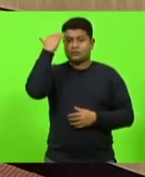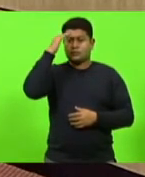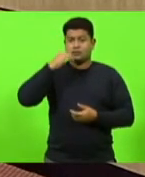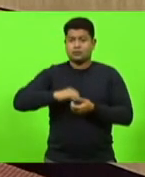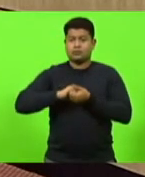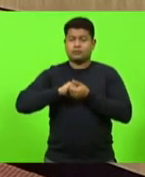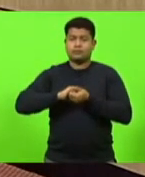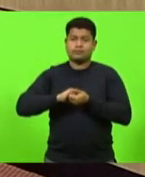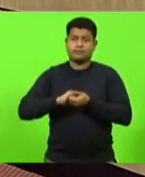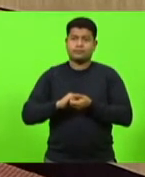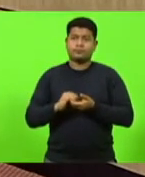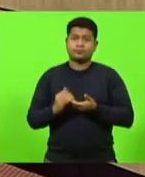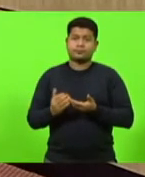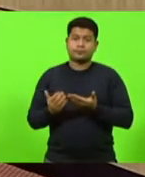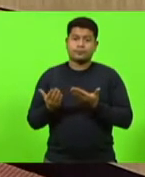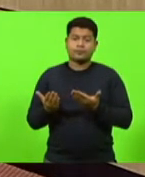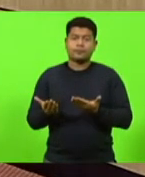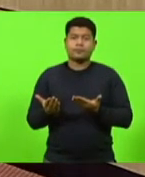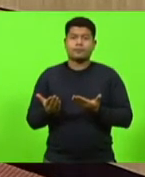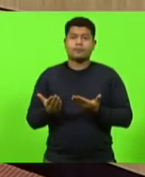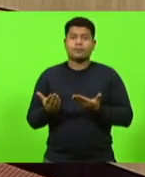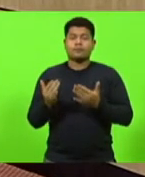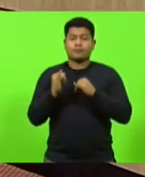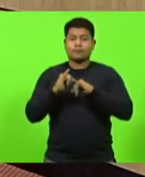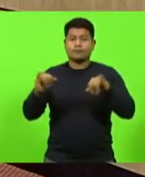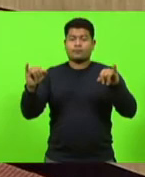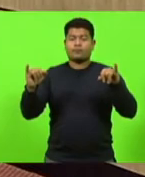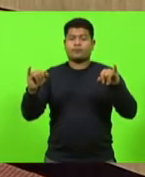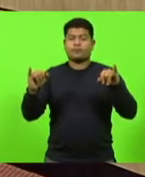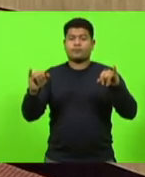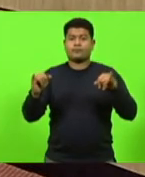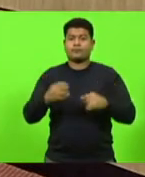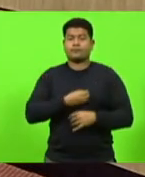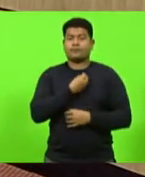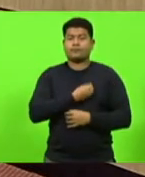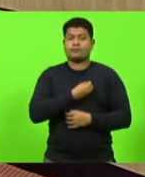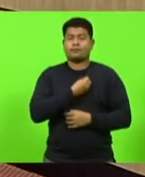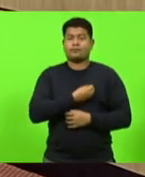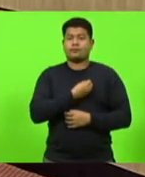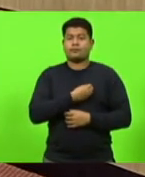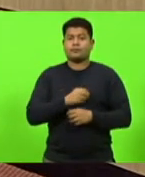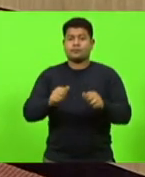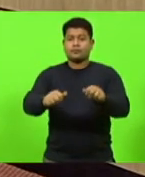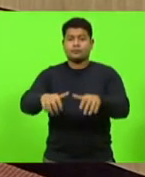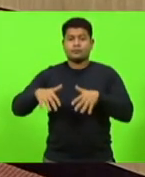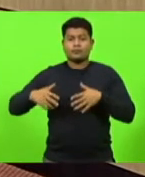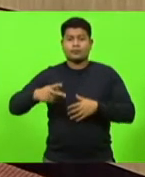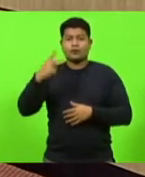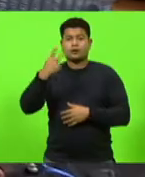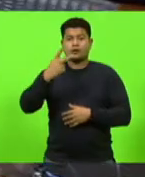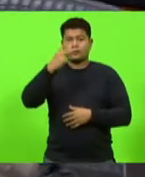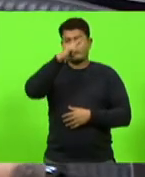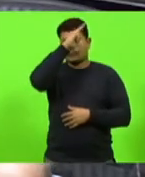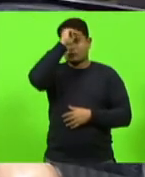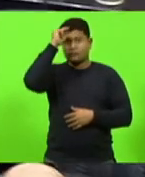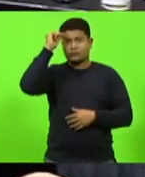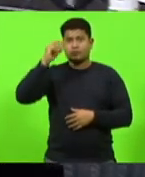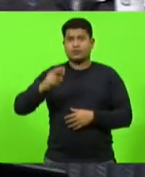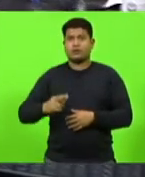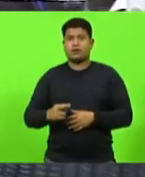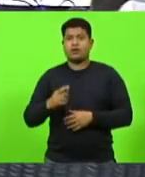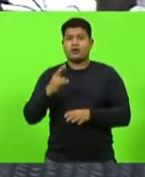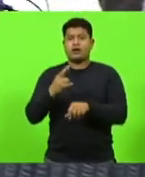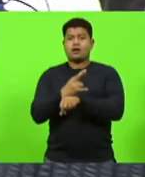cumprimentar e anunciar a presença aqui no nosso plenário da nossa vice-prefeita de Rio do Sul,